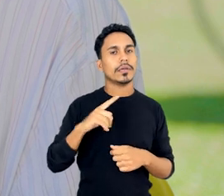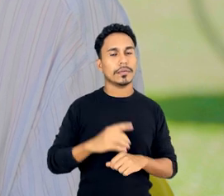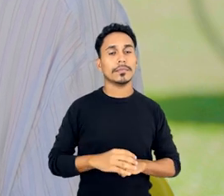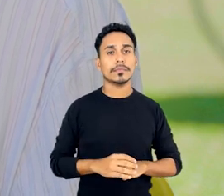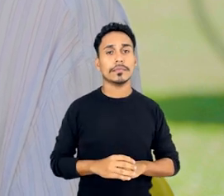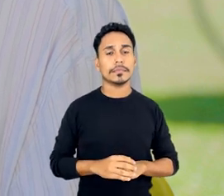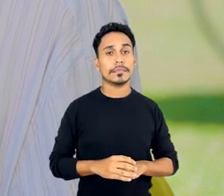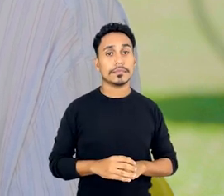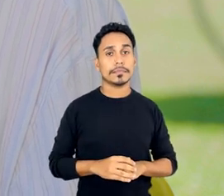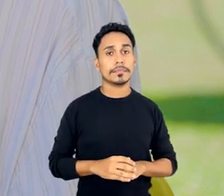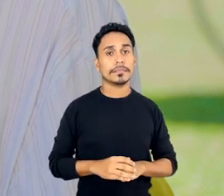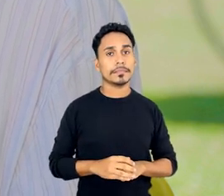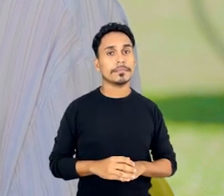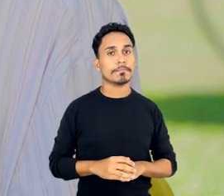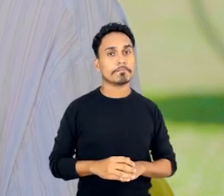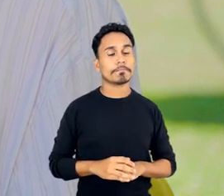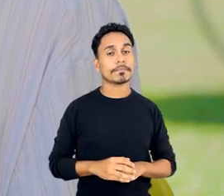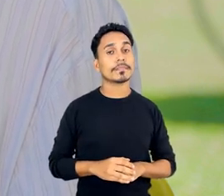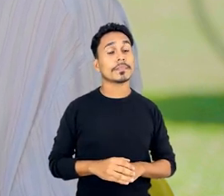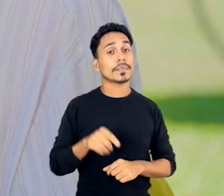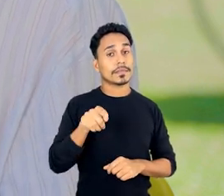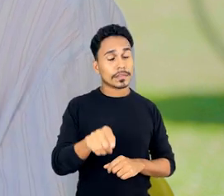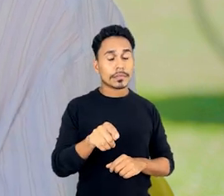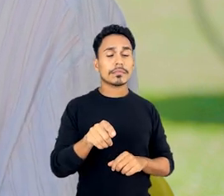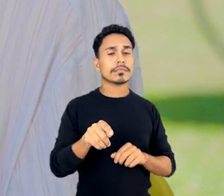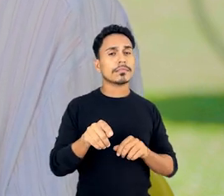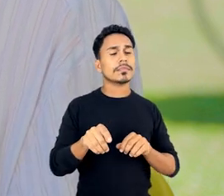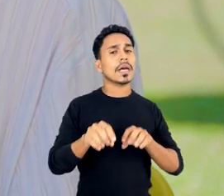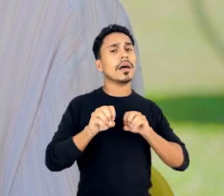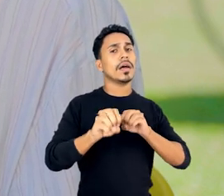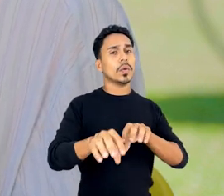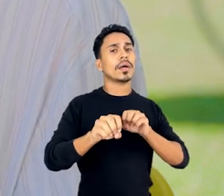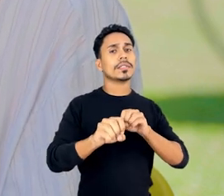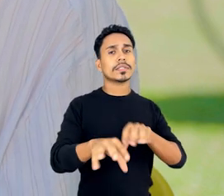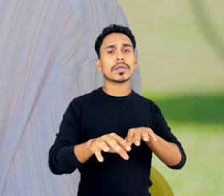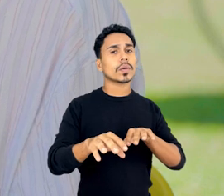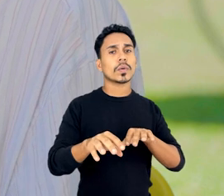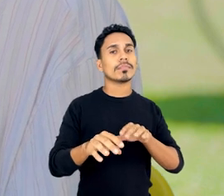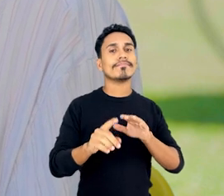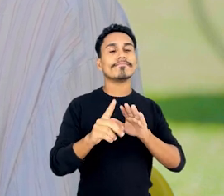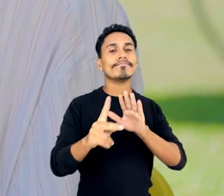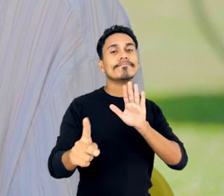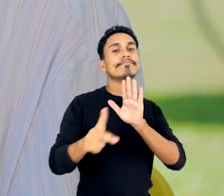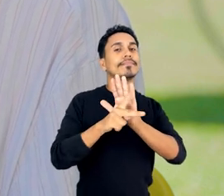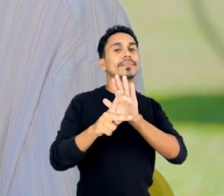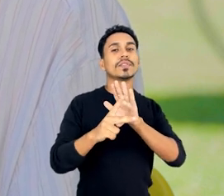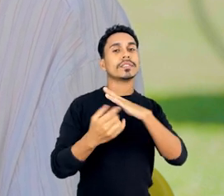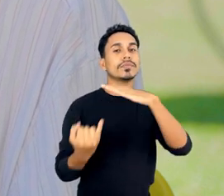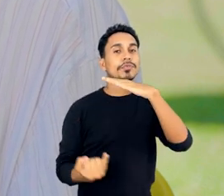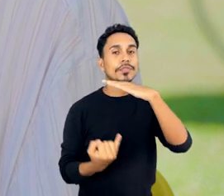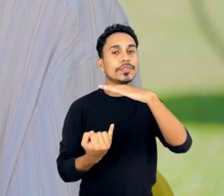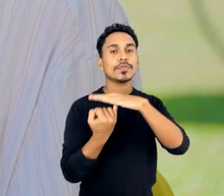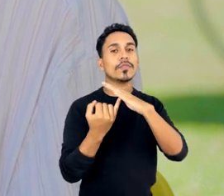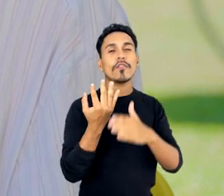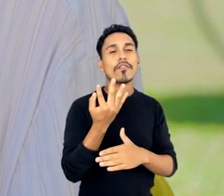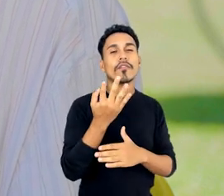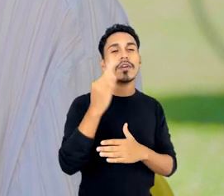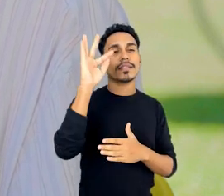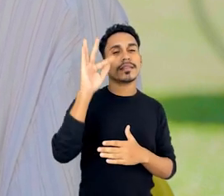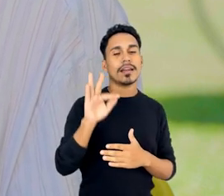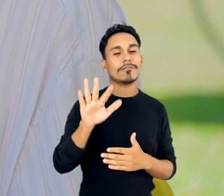institutos eh eu vejo como uma vocação digamos assim da identidade do Instituto Federal